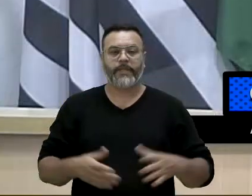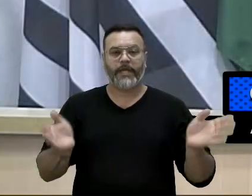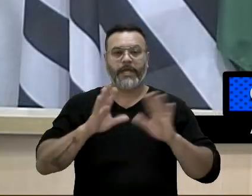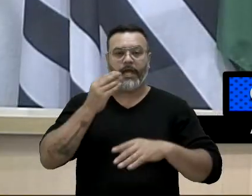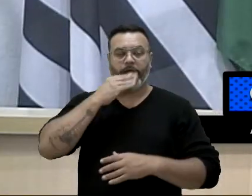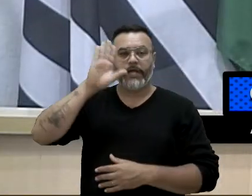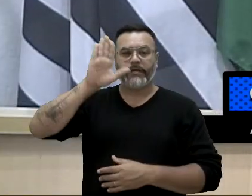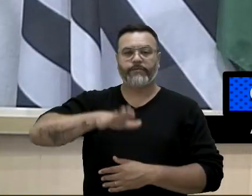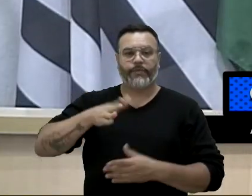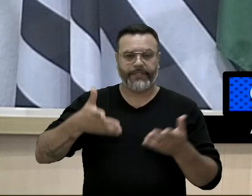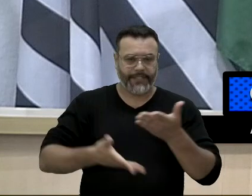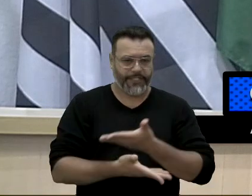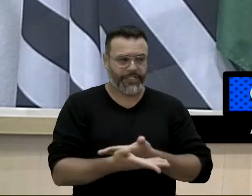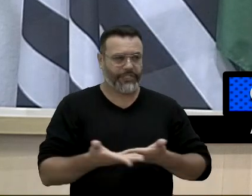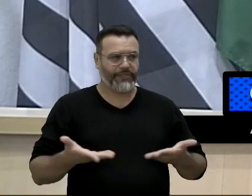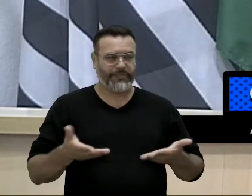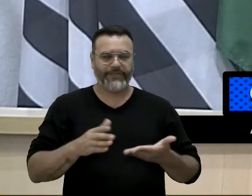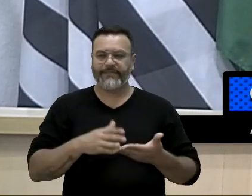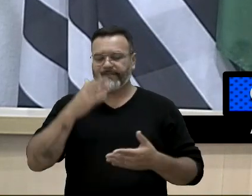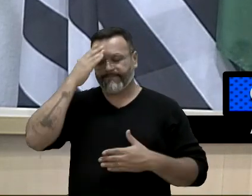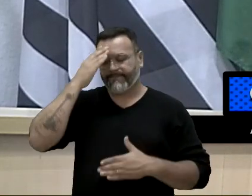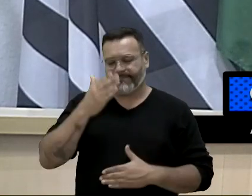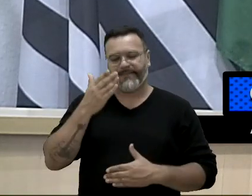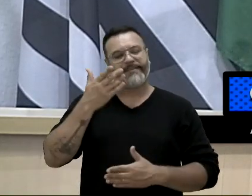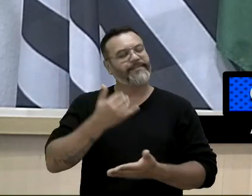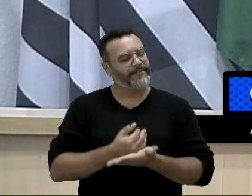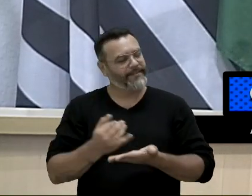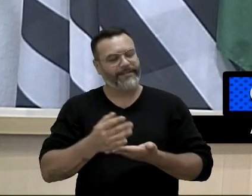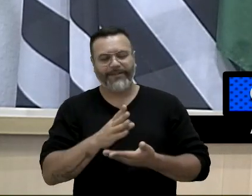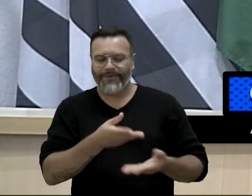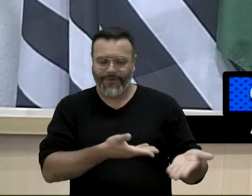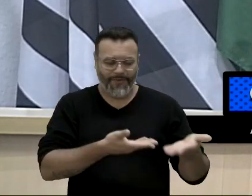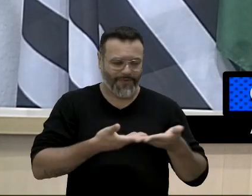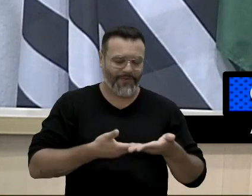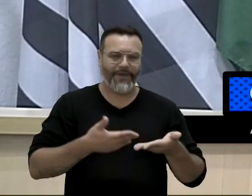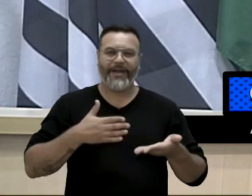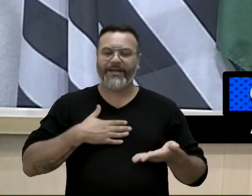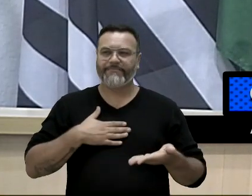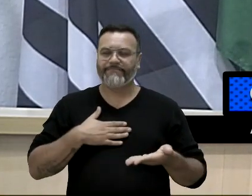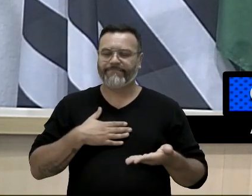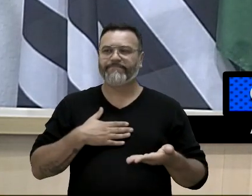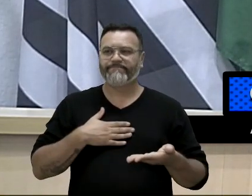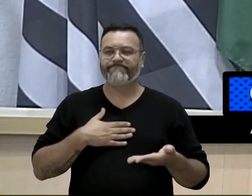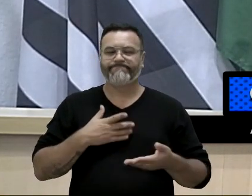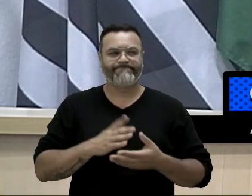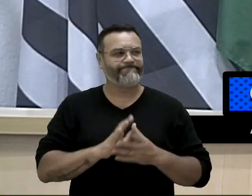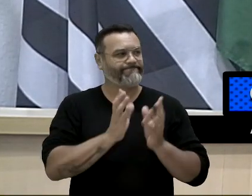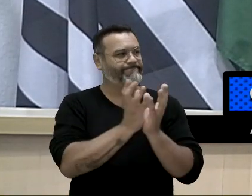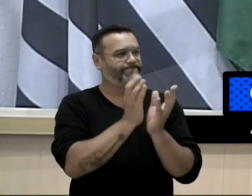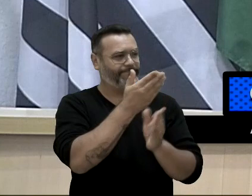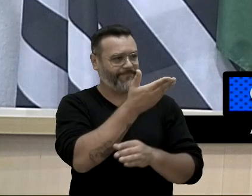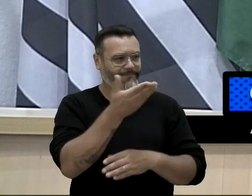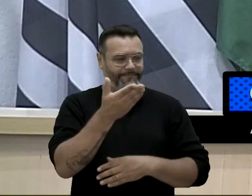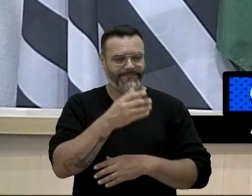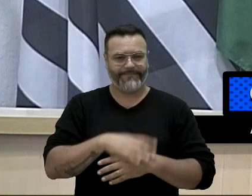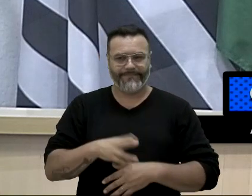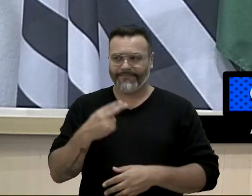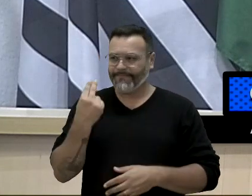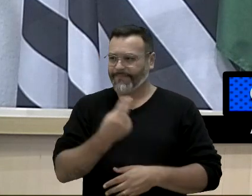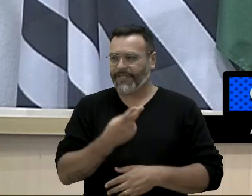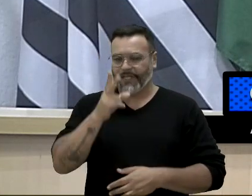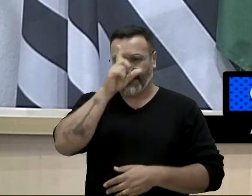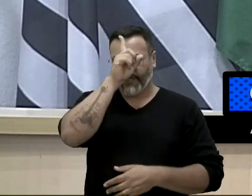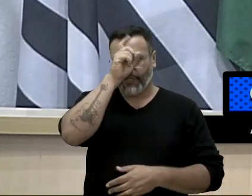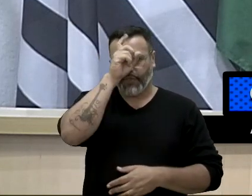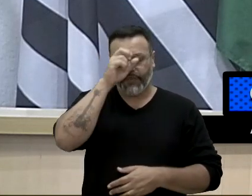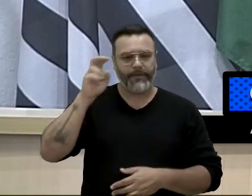Boa tarde a todos. Queria agradecer inicialmente ao convite. A gente veio com uma equipe aqui nossa do